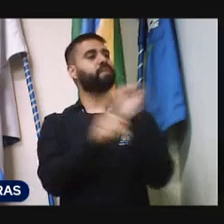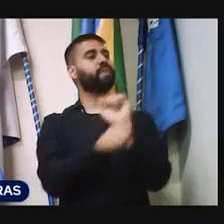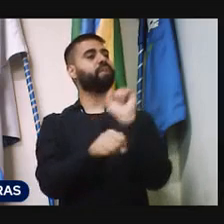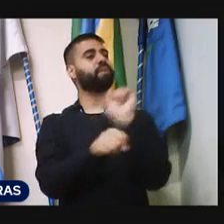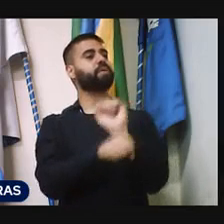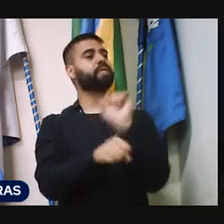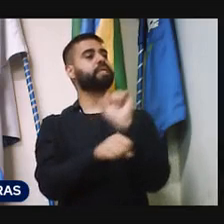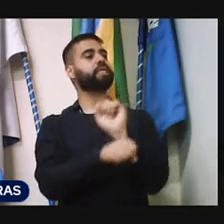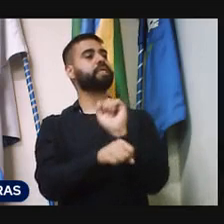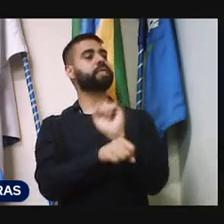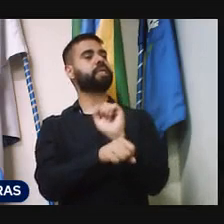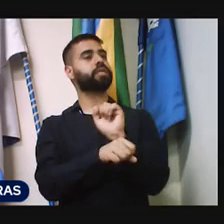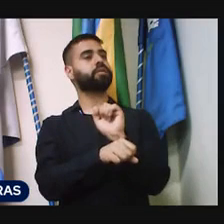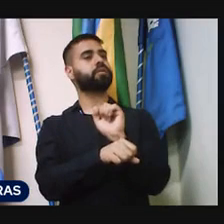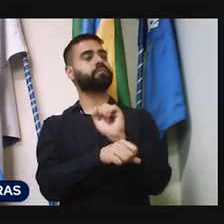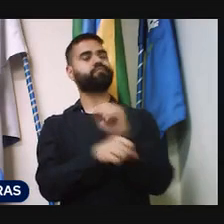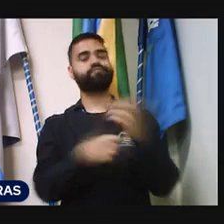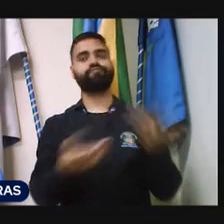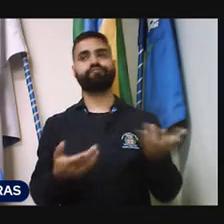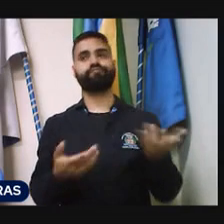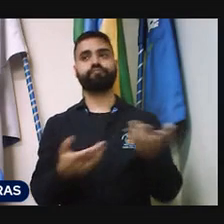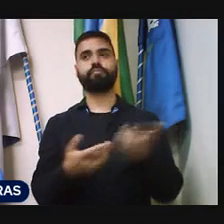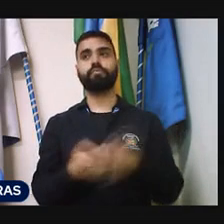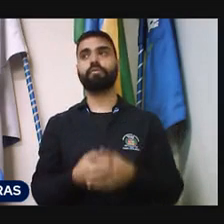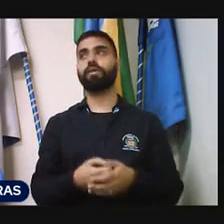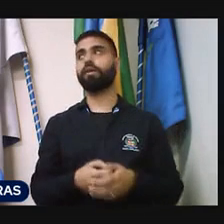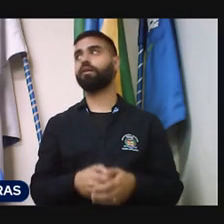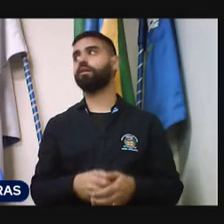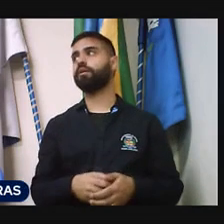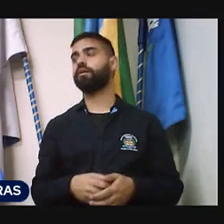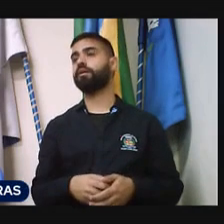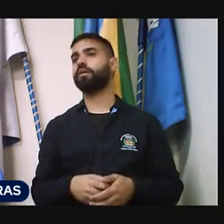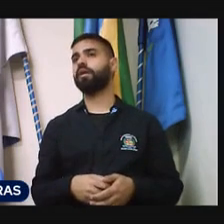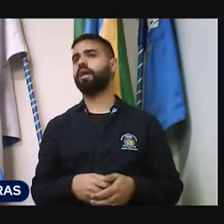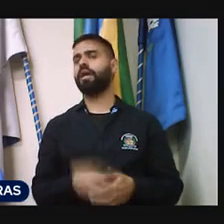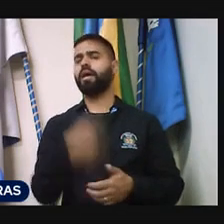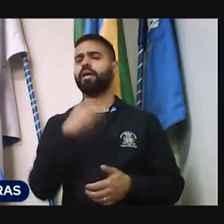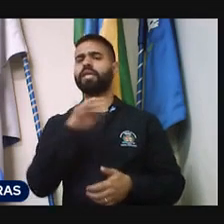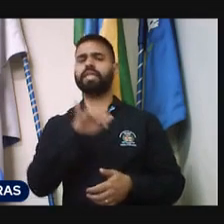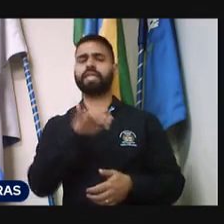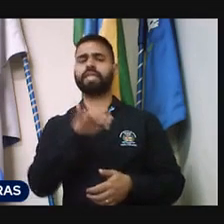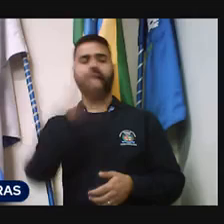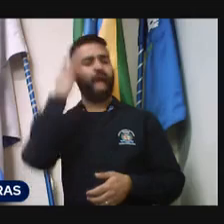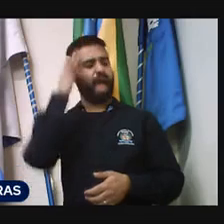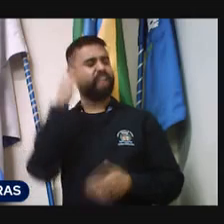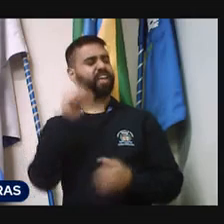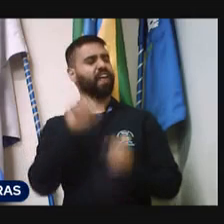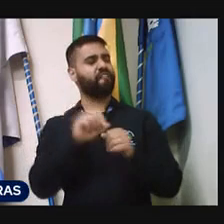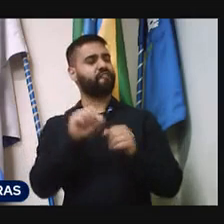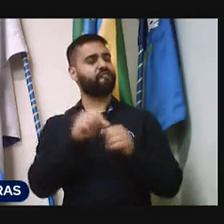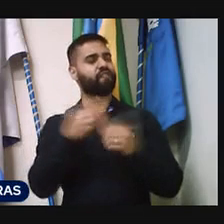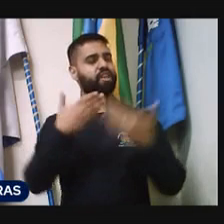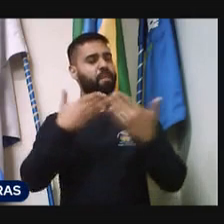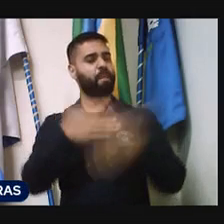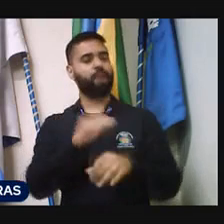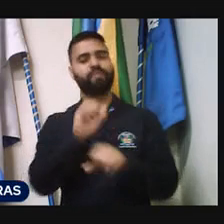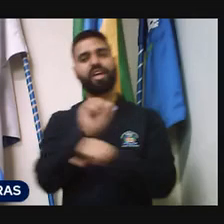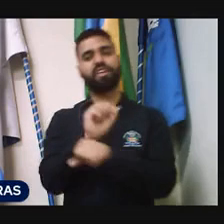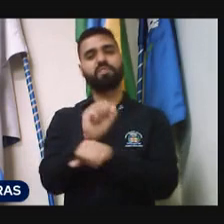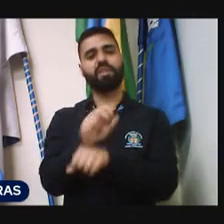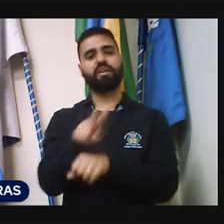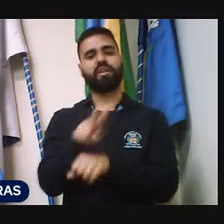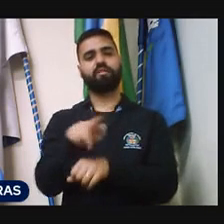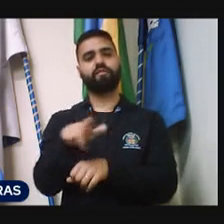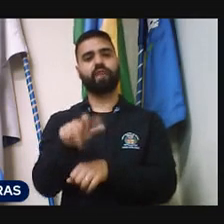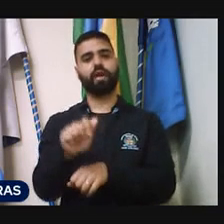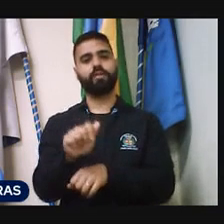Será Que Será que ela fez esse esse essa prova para para ficar aguardando vaga acho que isso é isso não